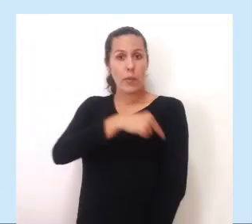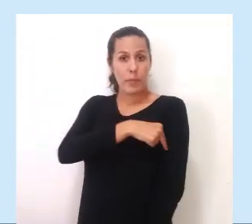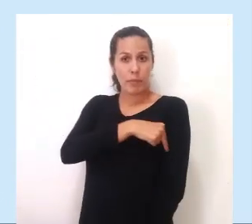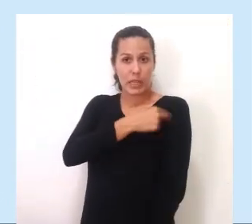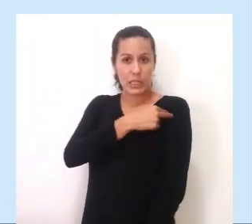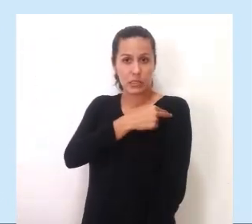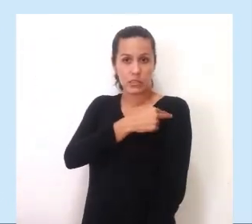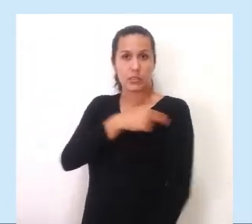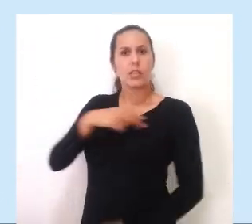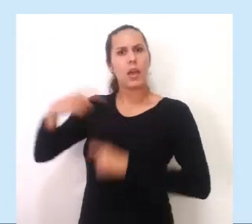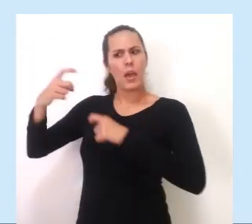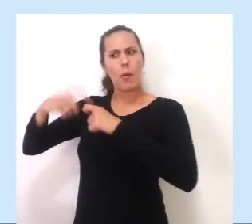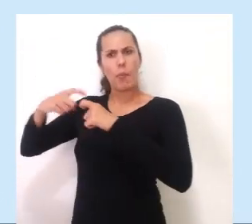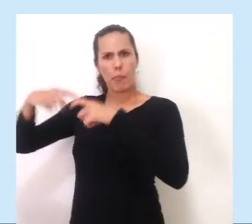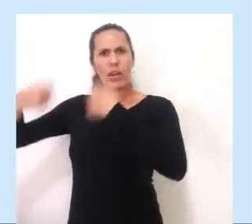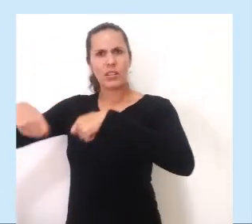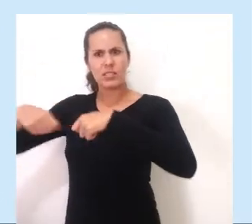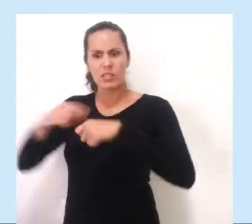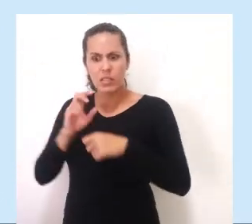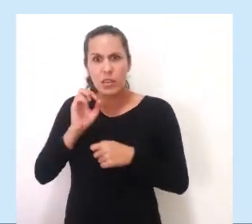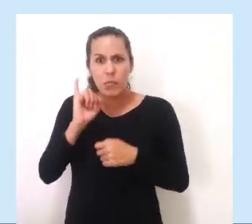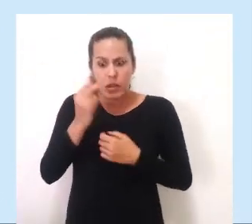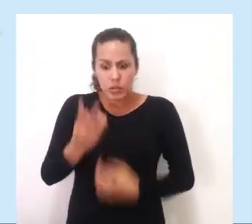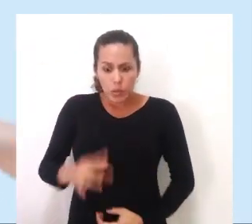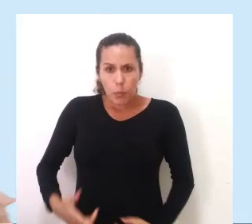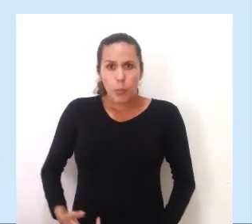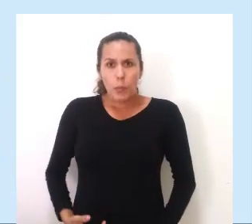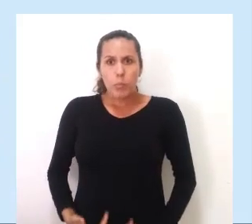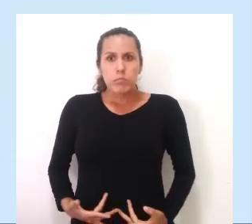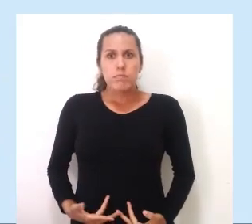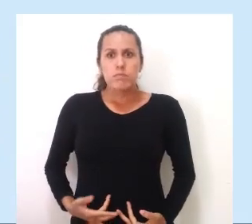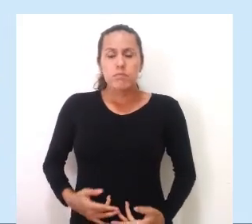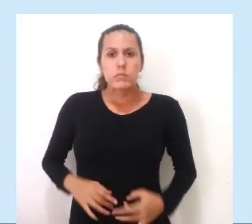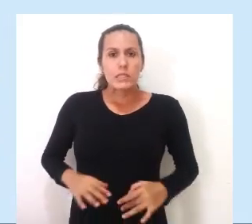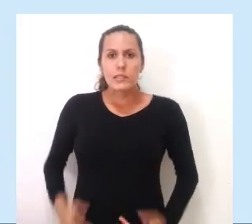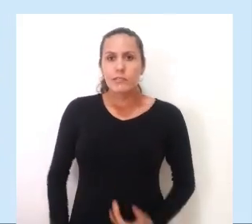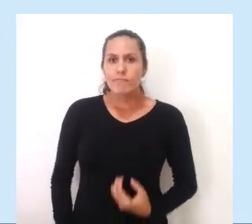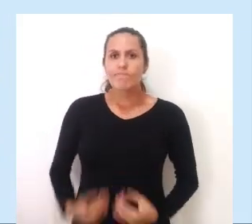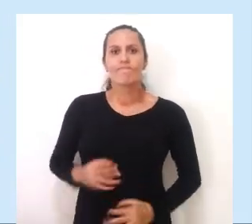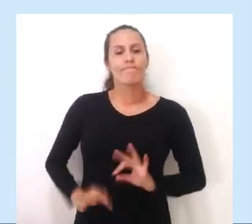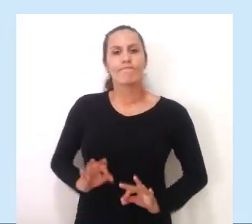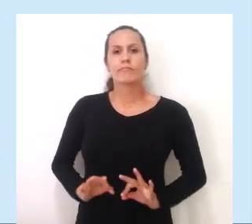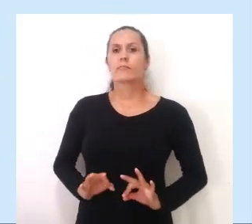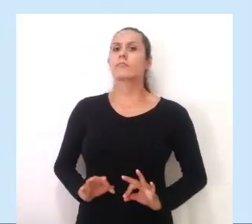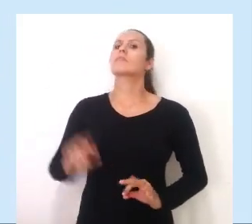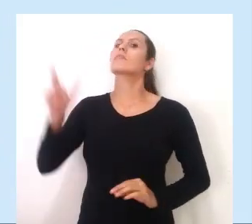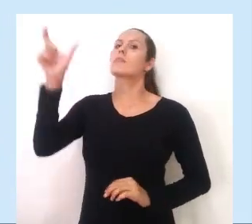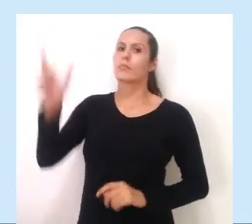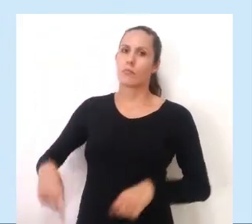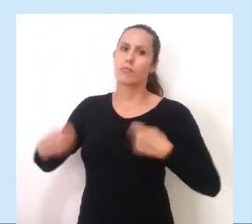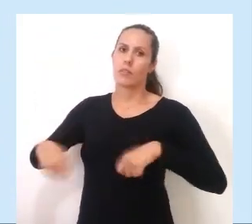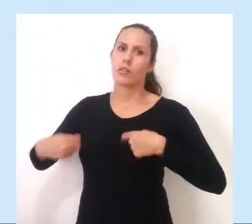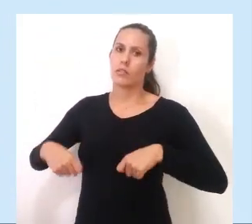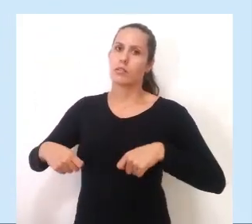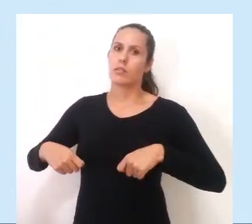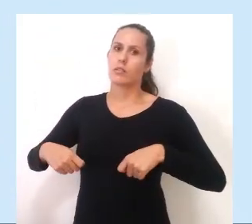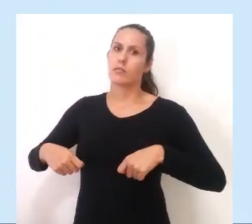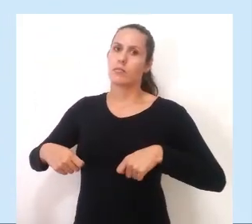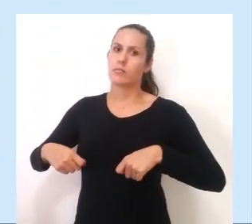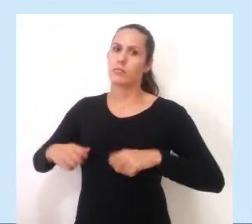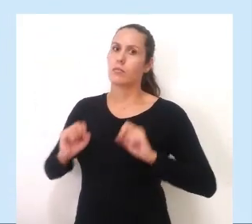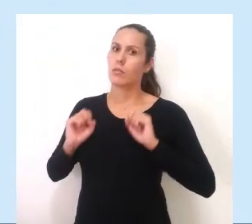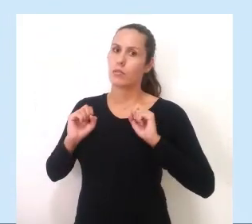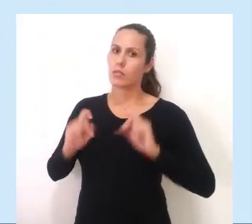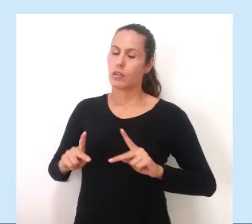implante precisa de um médico, imagine um DIU que vai ser aplicado no seu útero, depois da